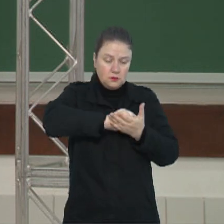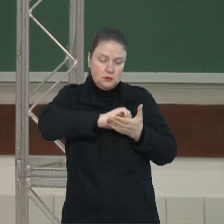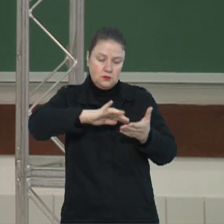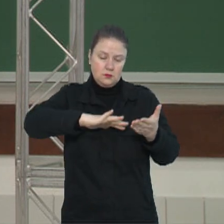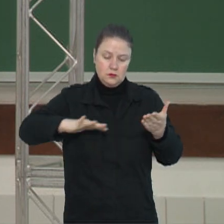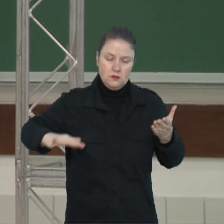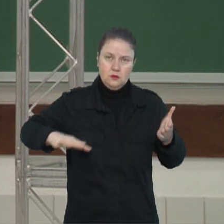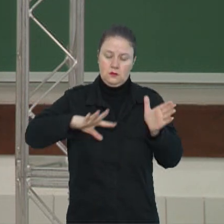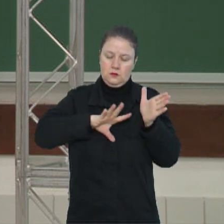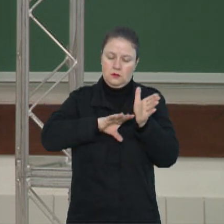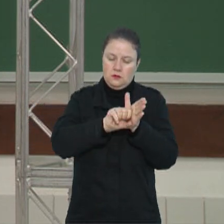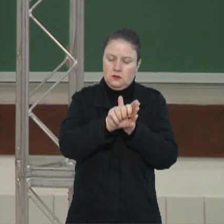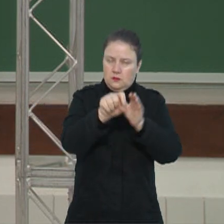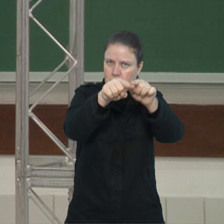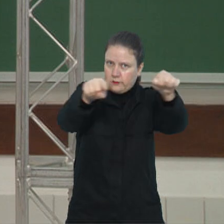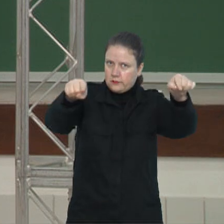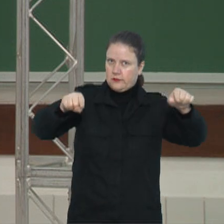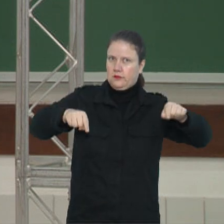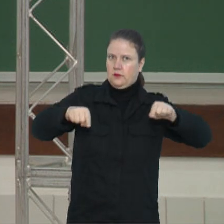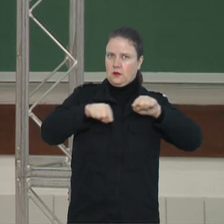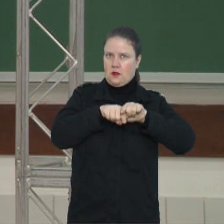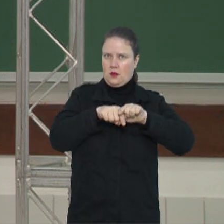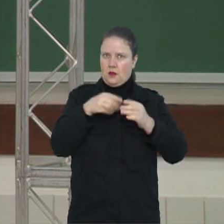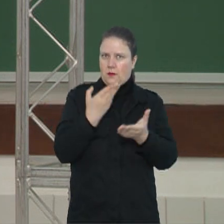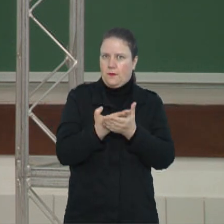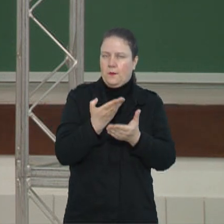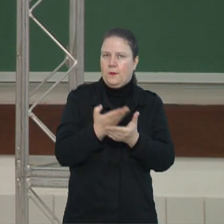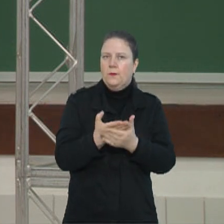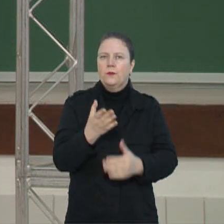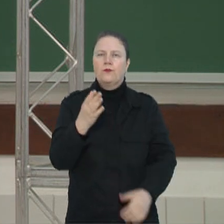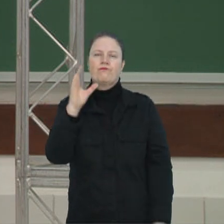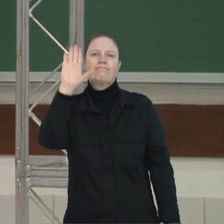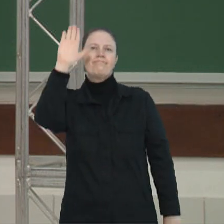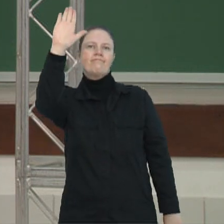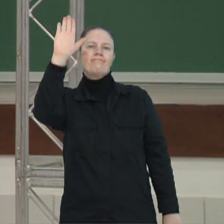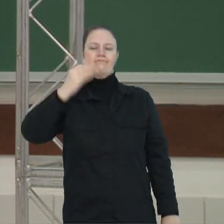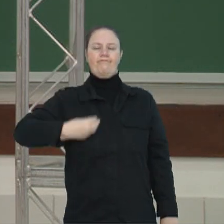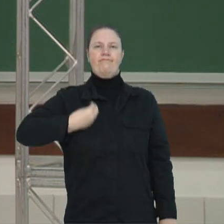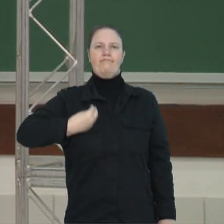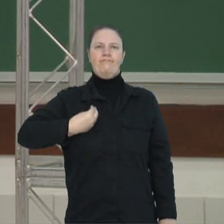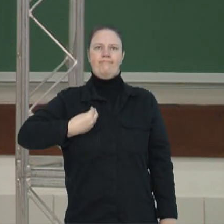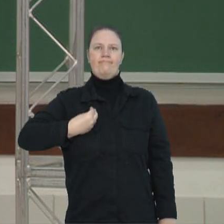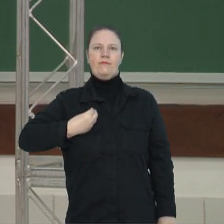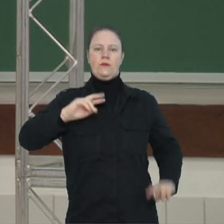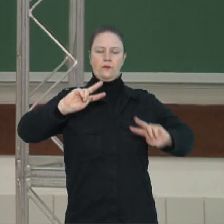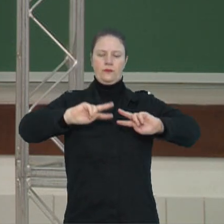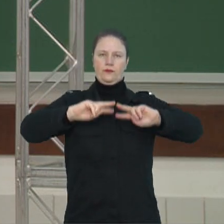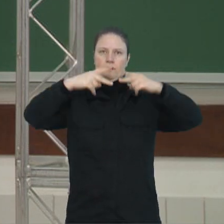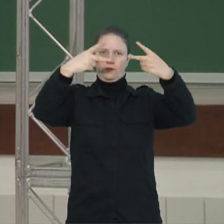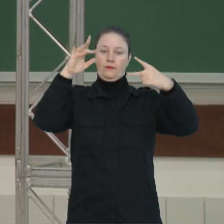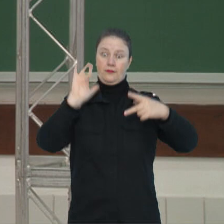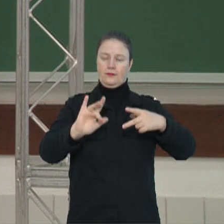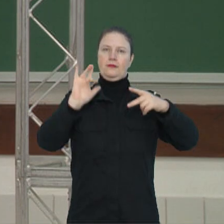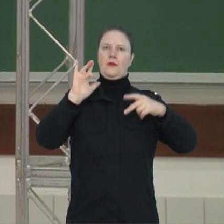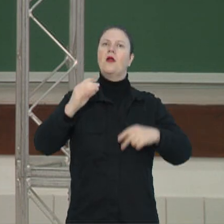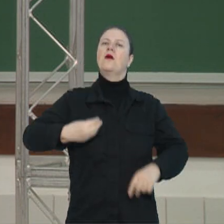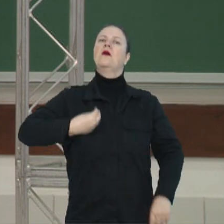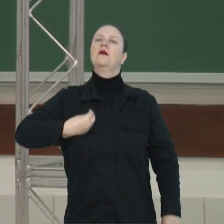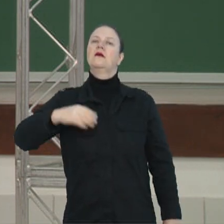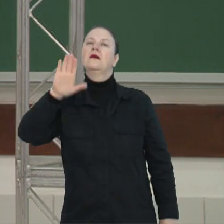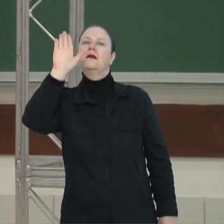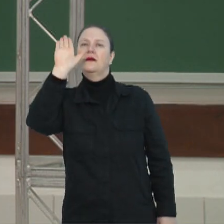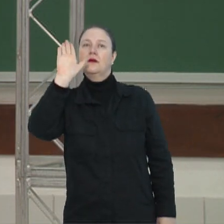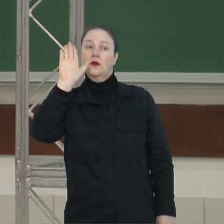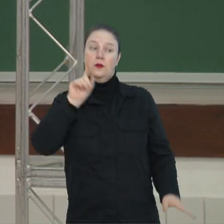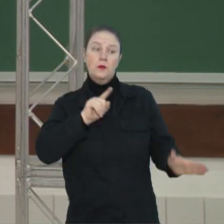atividades do Classroom, registrar as presenças lá, se tiverem dúvida das atividades, você pode perguntar para o seu professor, perfeito?